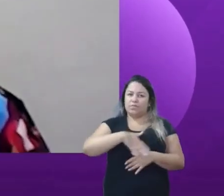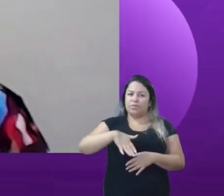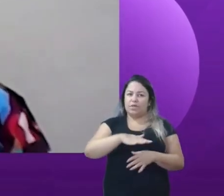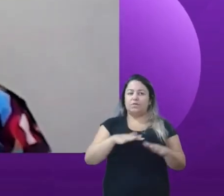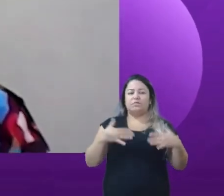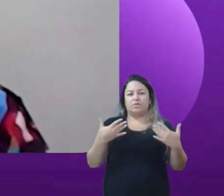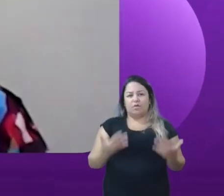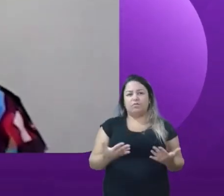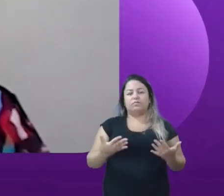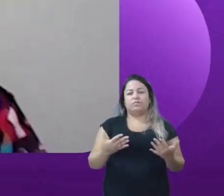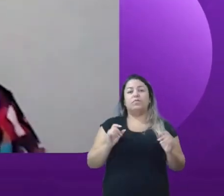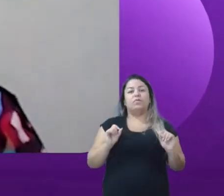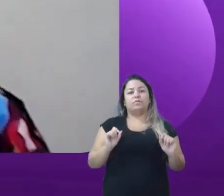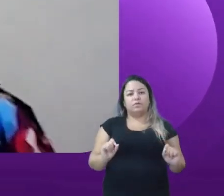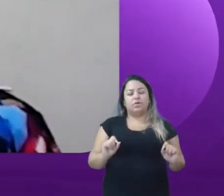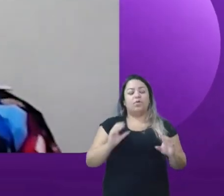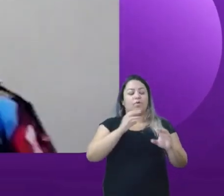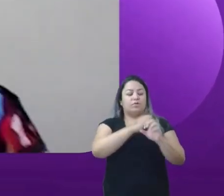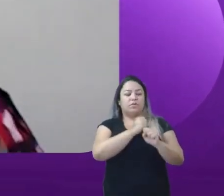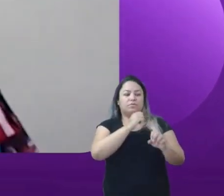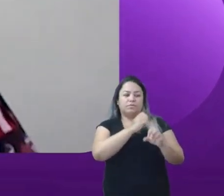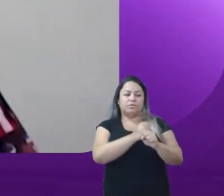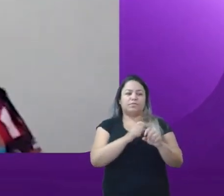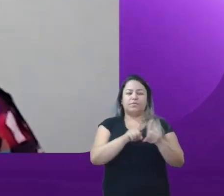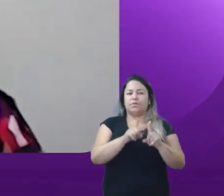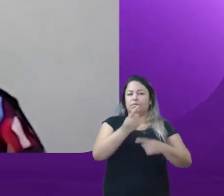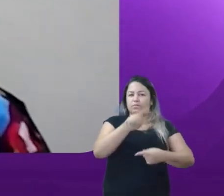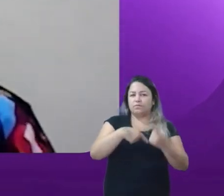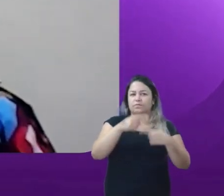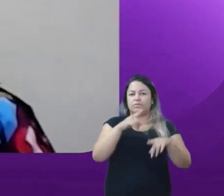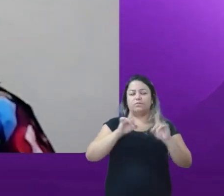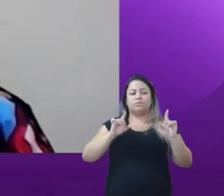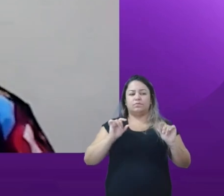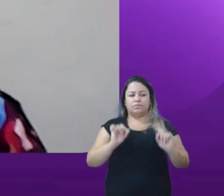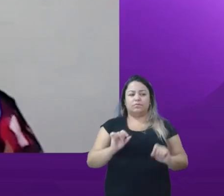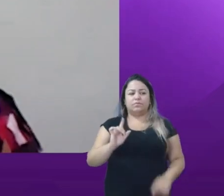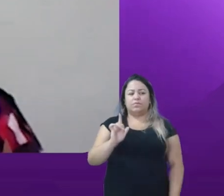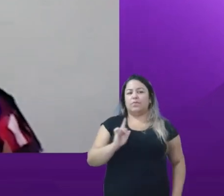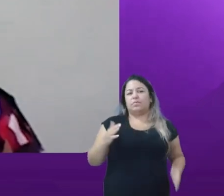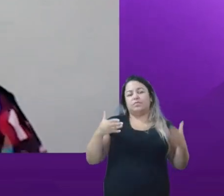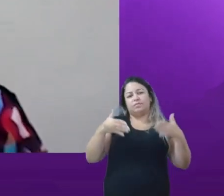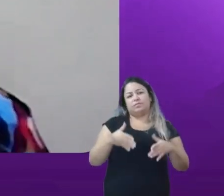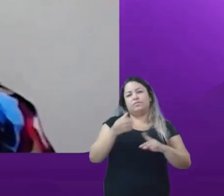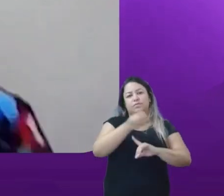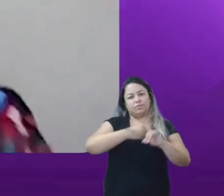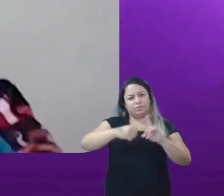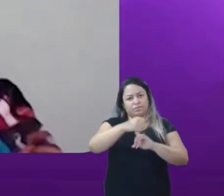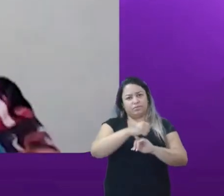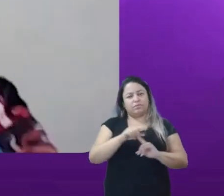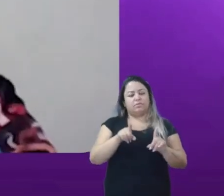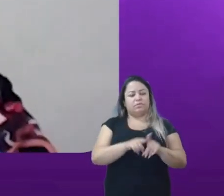Então, o orçamento público, a construção do orçamento, né, e a participação social